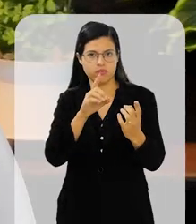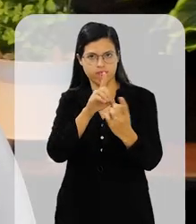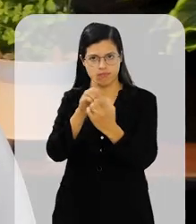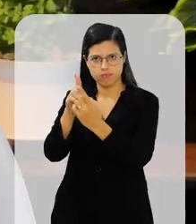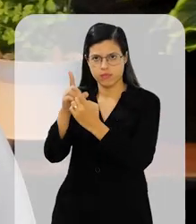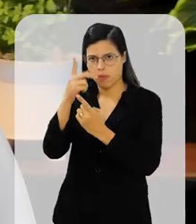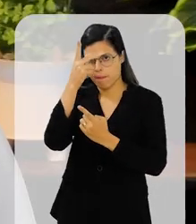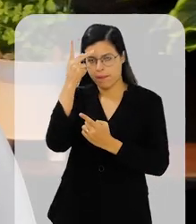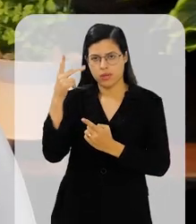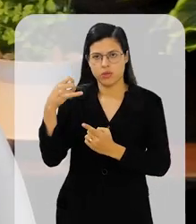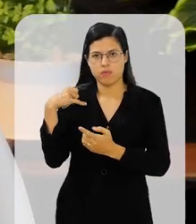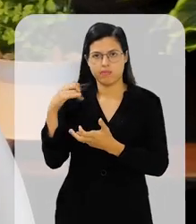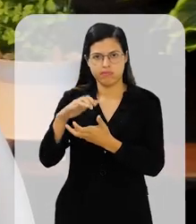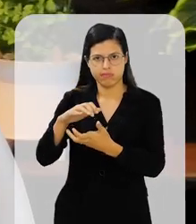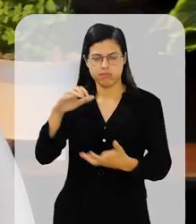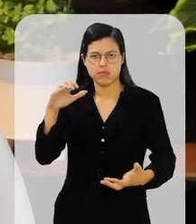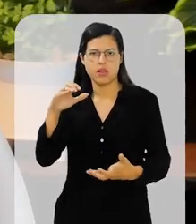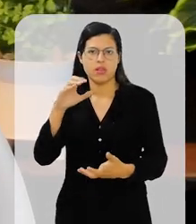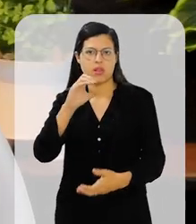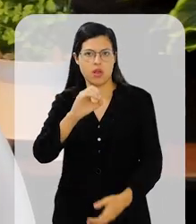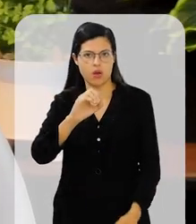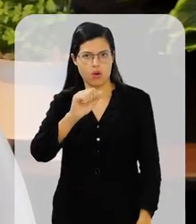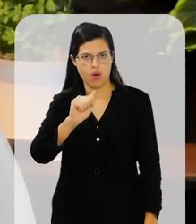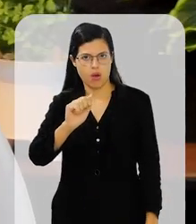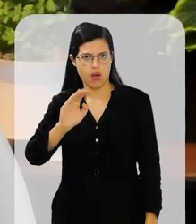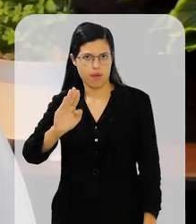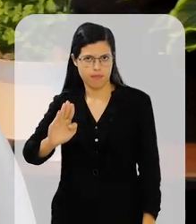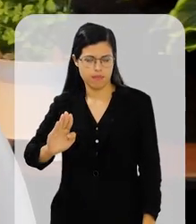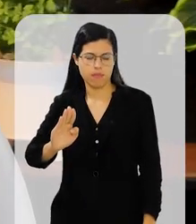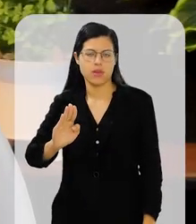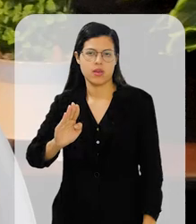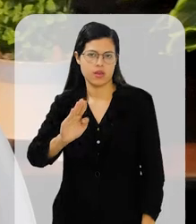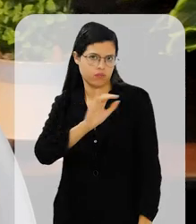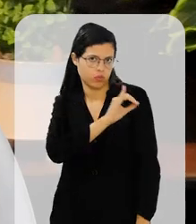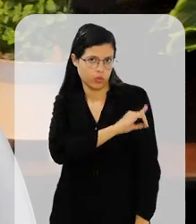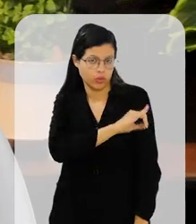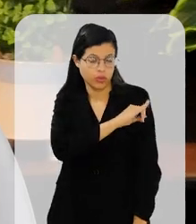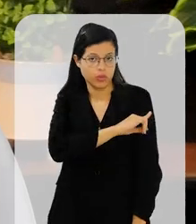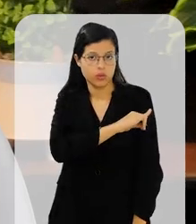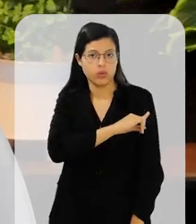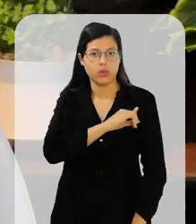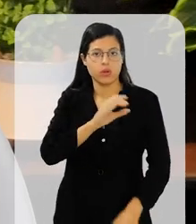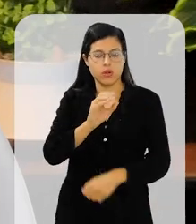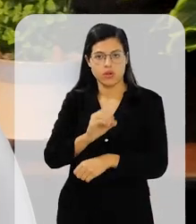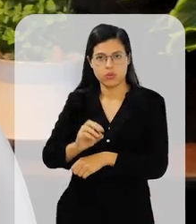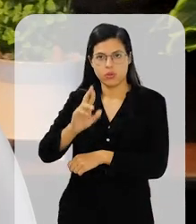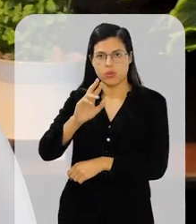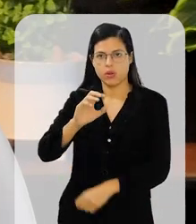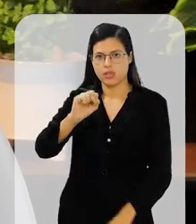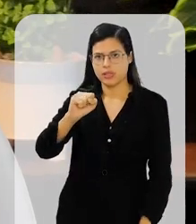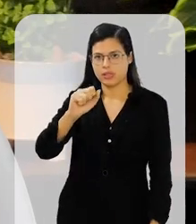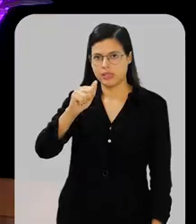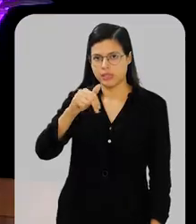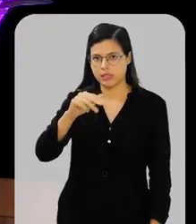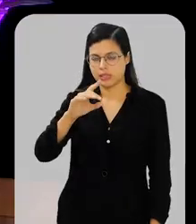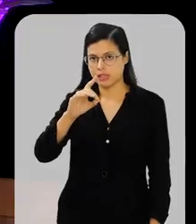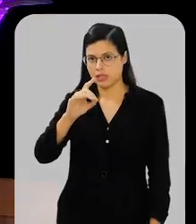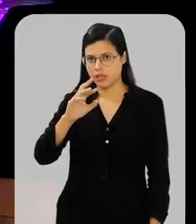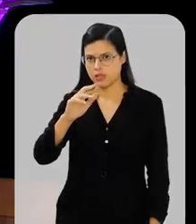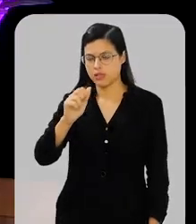Comissão de Atendimento à Pessoa Idosa da Ordem dos Advogados do Brasil, RJ, e a doutora Sandra